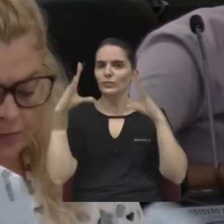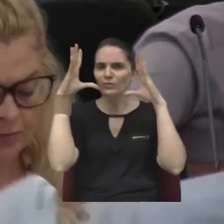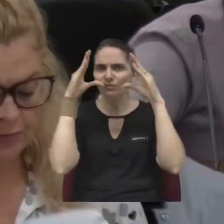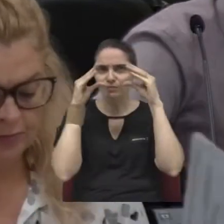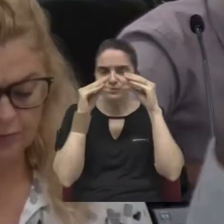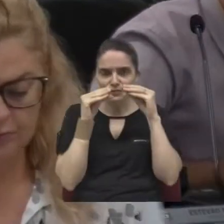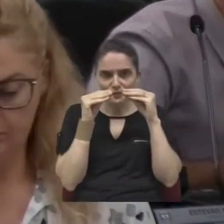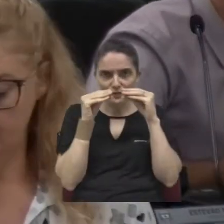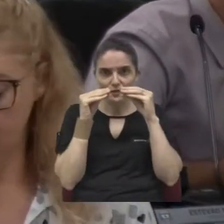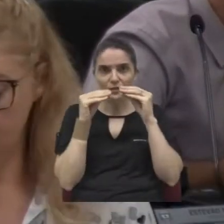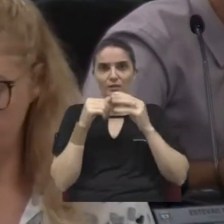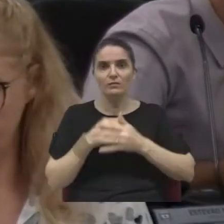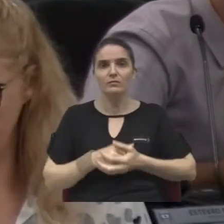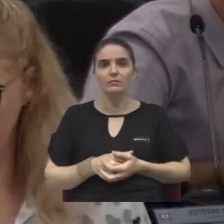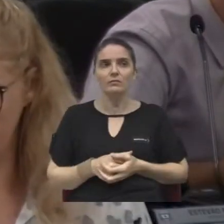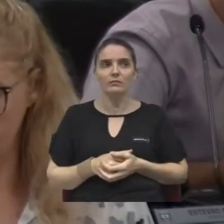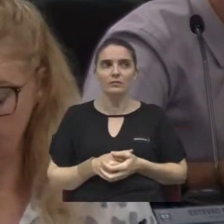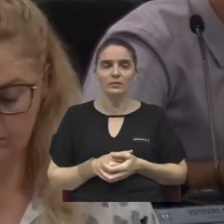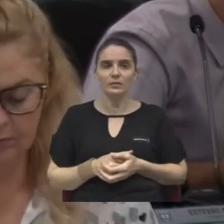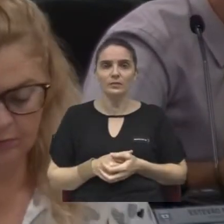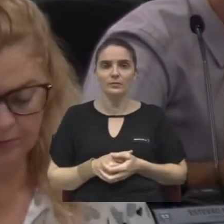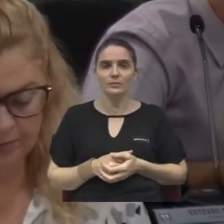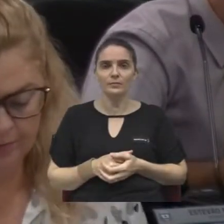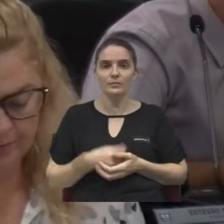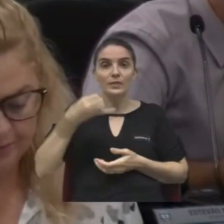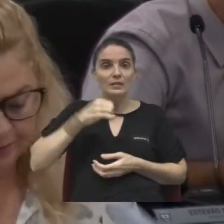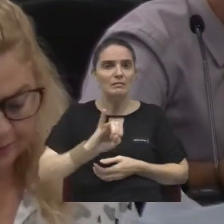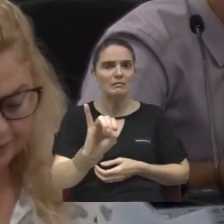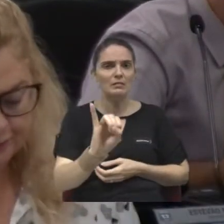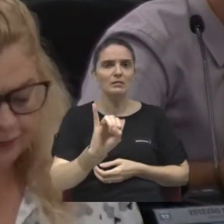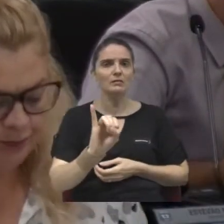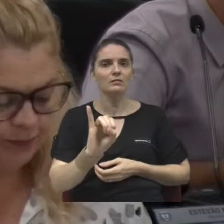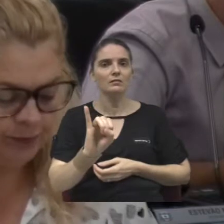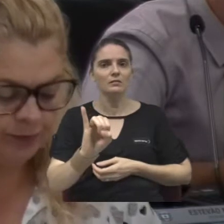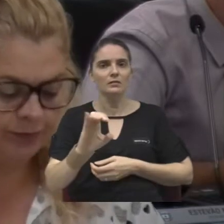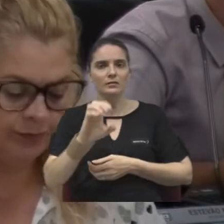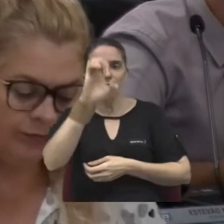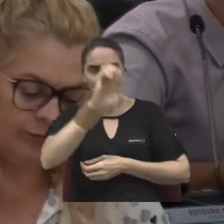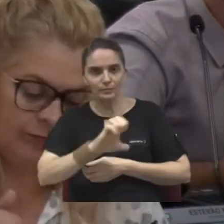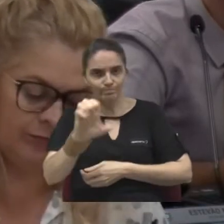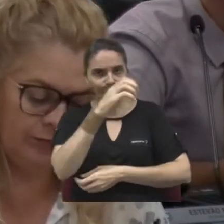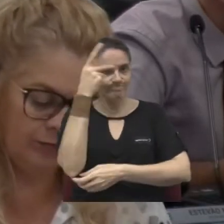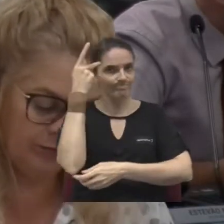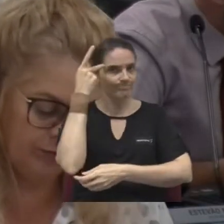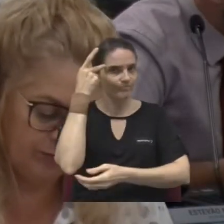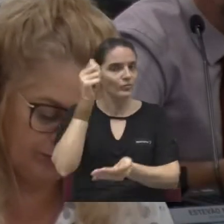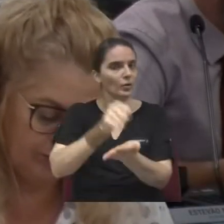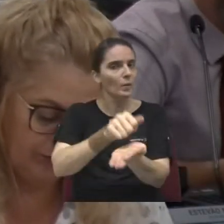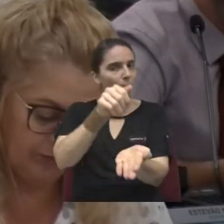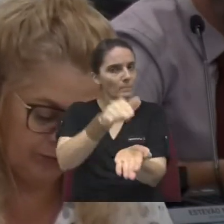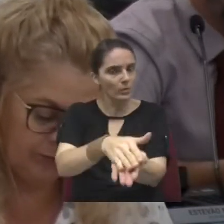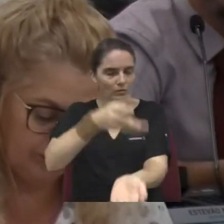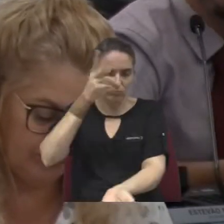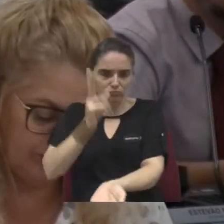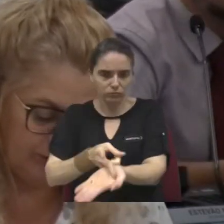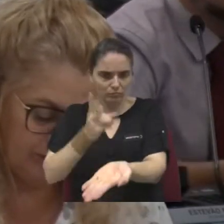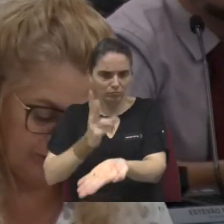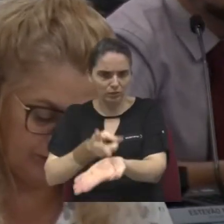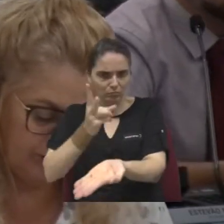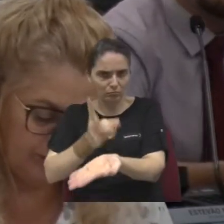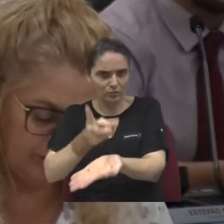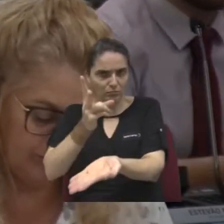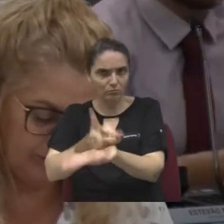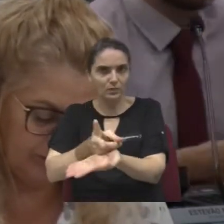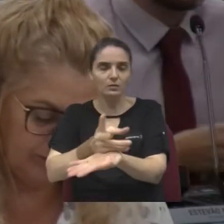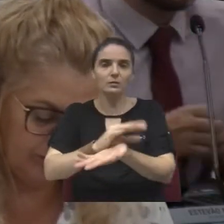enorme, enorme. E se o Estado tira proveito com multas, multando munícipes que